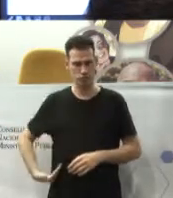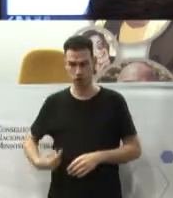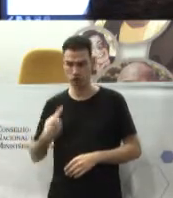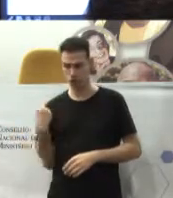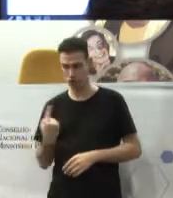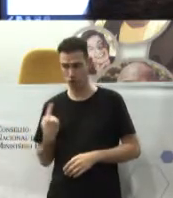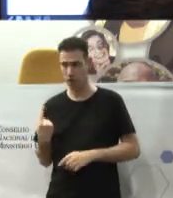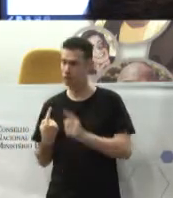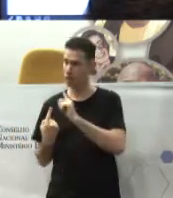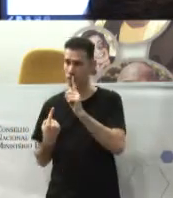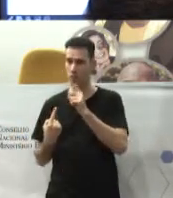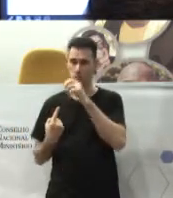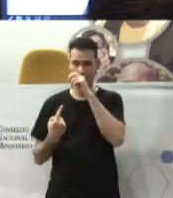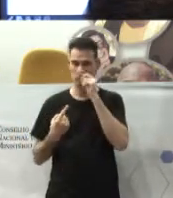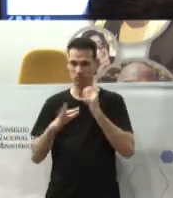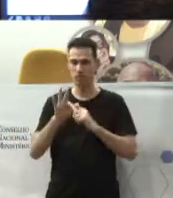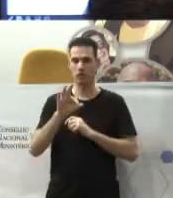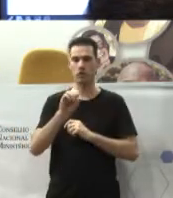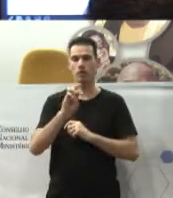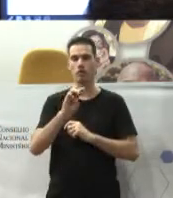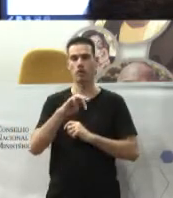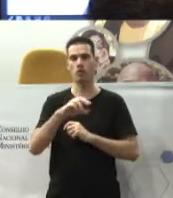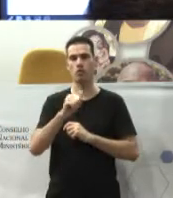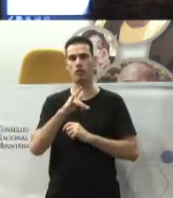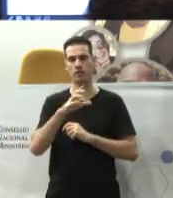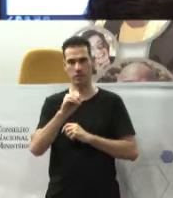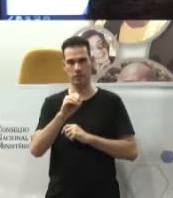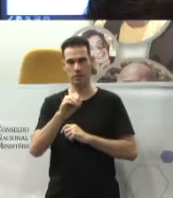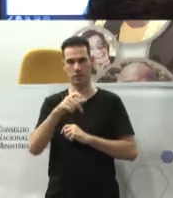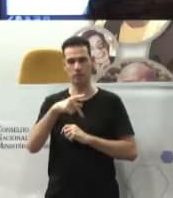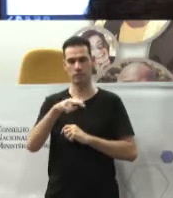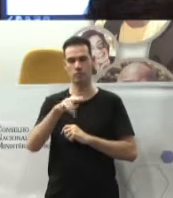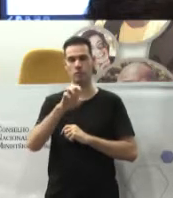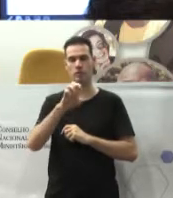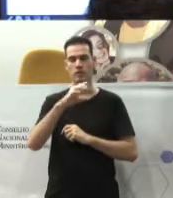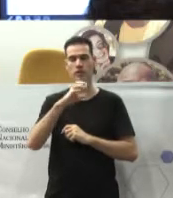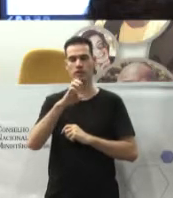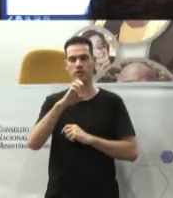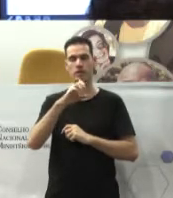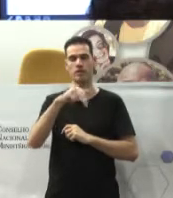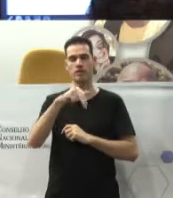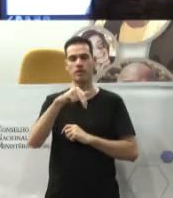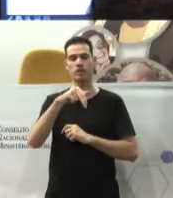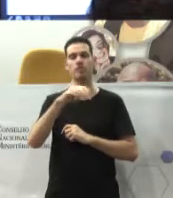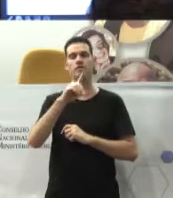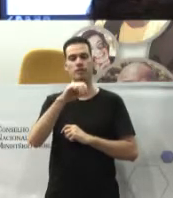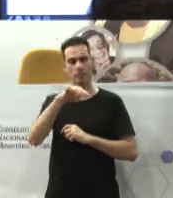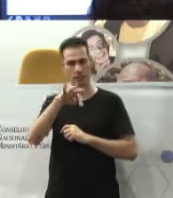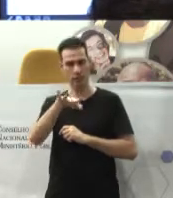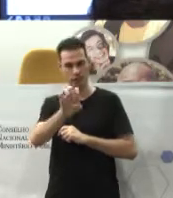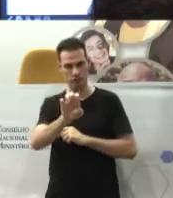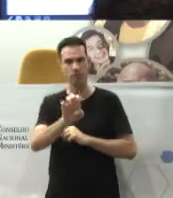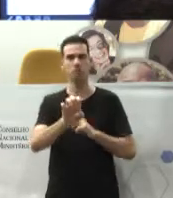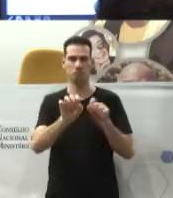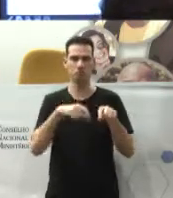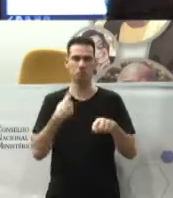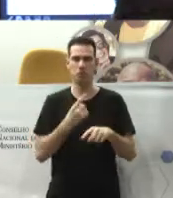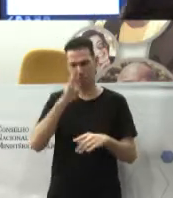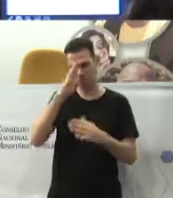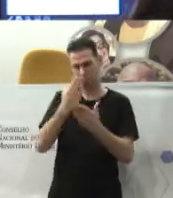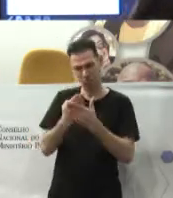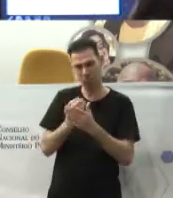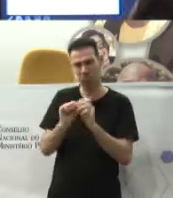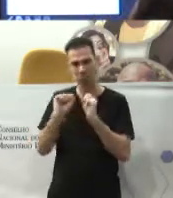de precedentes. Nós temos que escolher os casos na área da saúde que dizem respeito às políticas públicas que nós acreditamos precisam